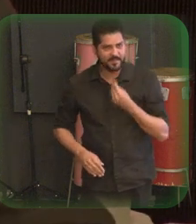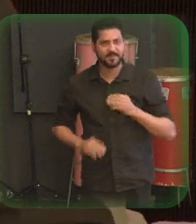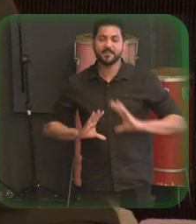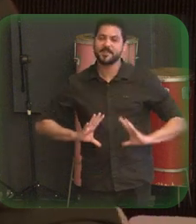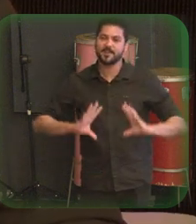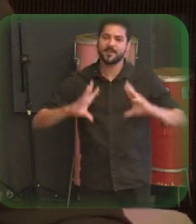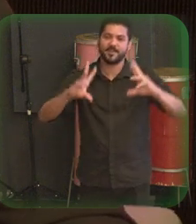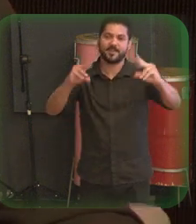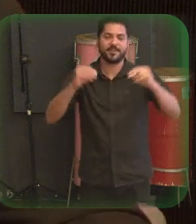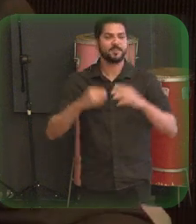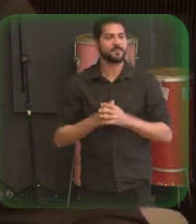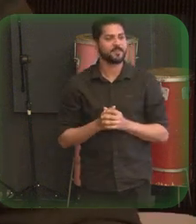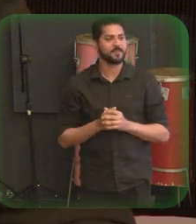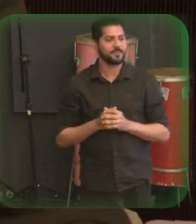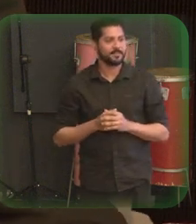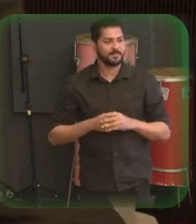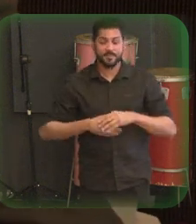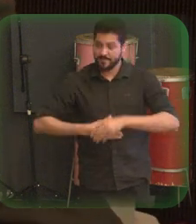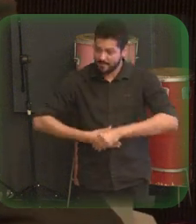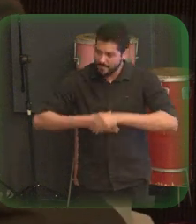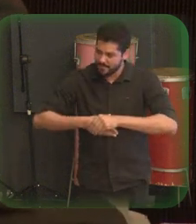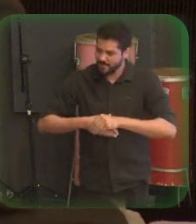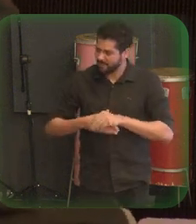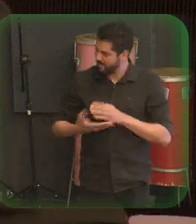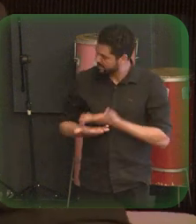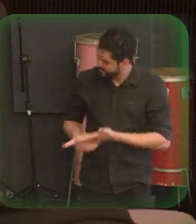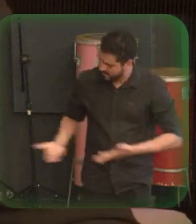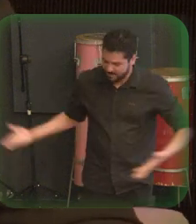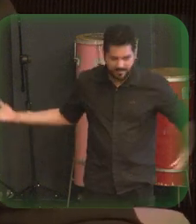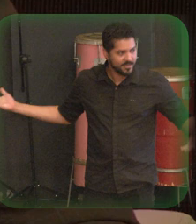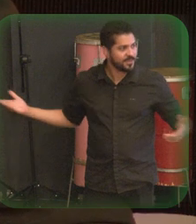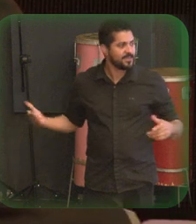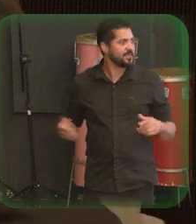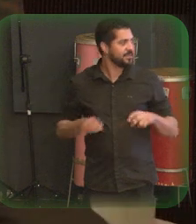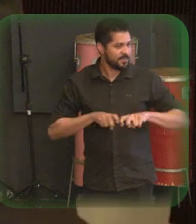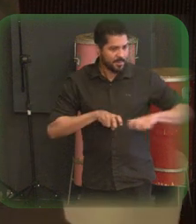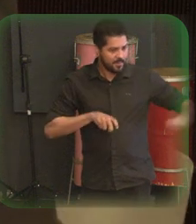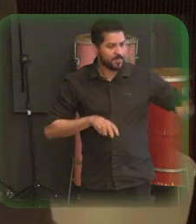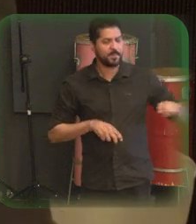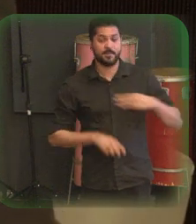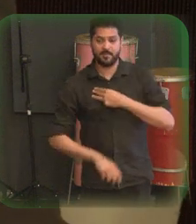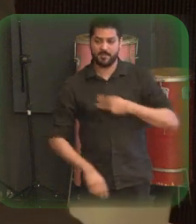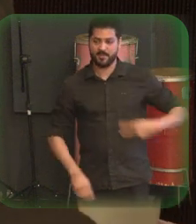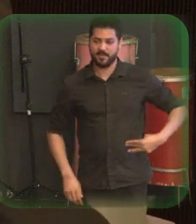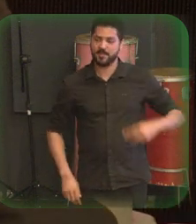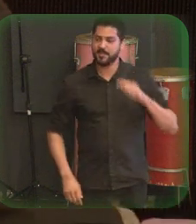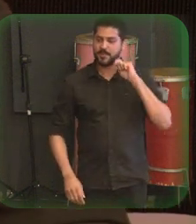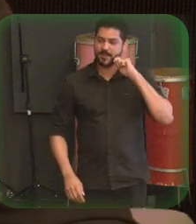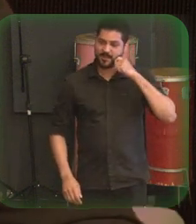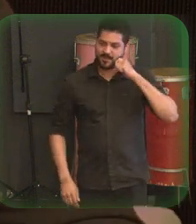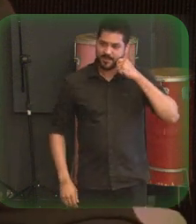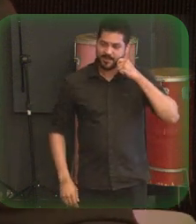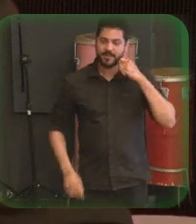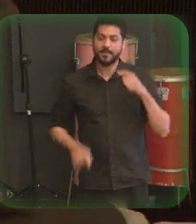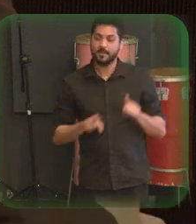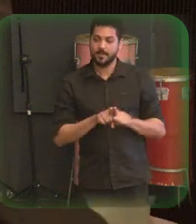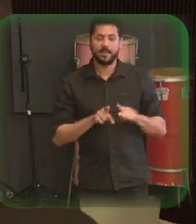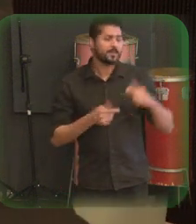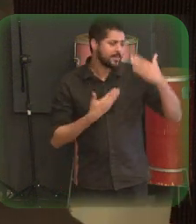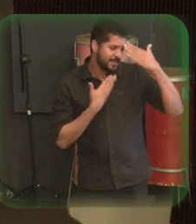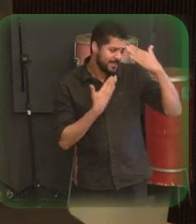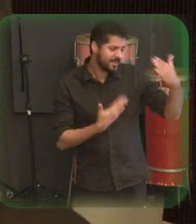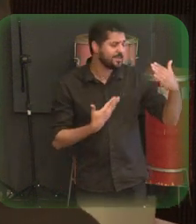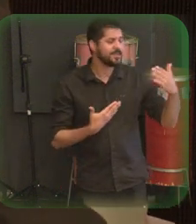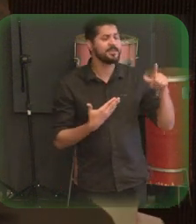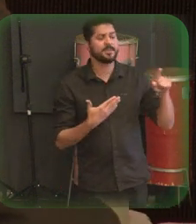Quero cumprimentar aqui os componentes, os colegas componentes aqui desse dispositivo, o ministro Silvio Almeida, e agradecer profundamente pela sua